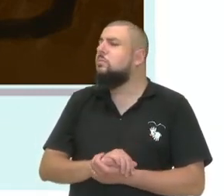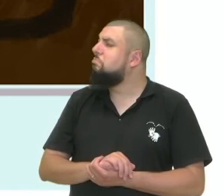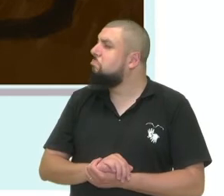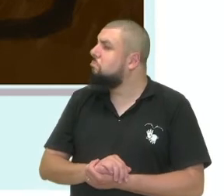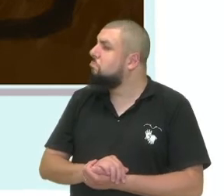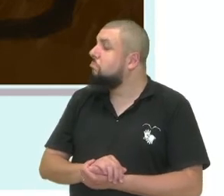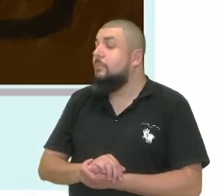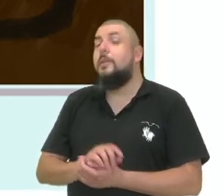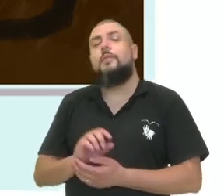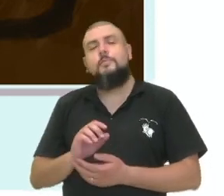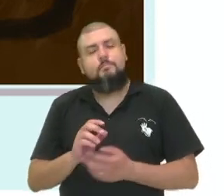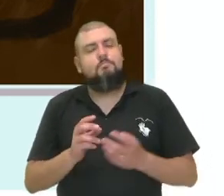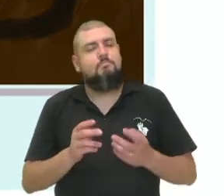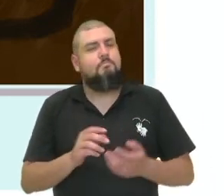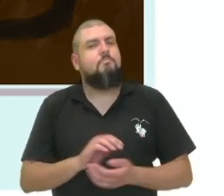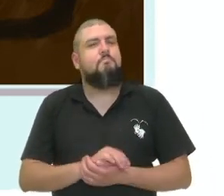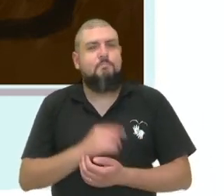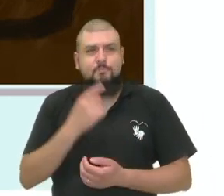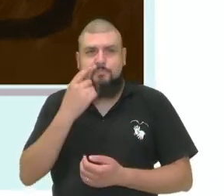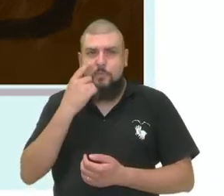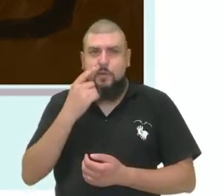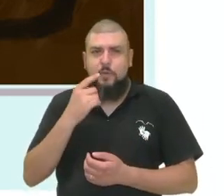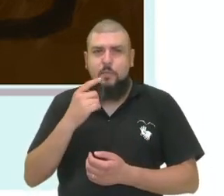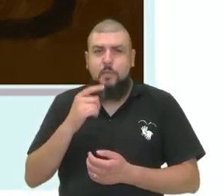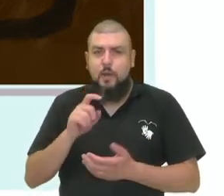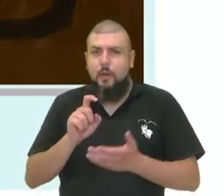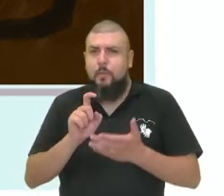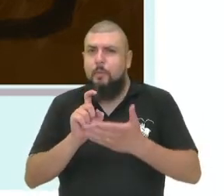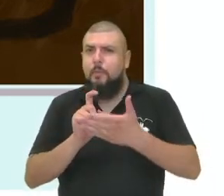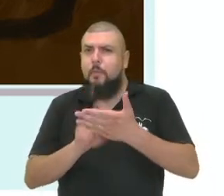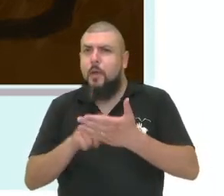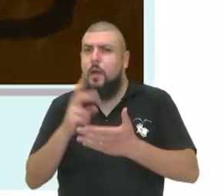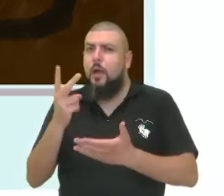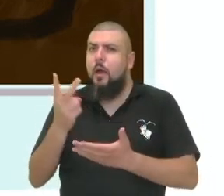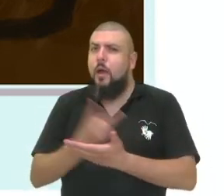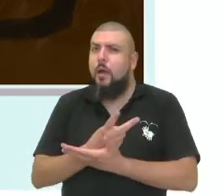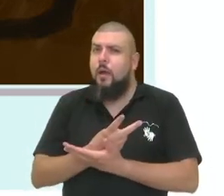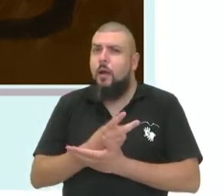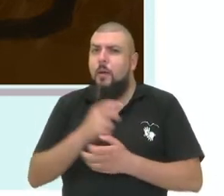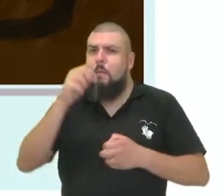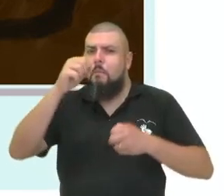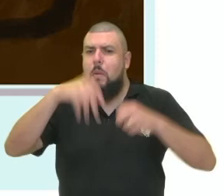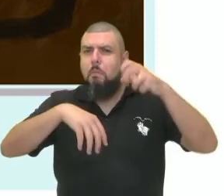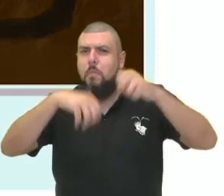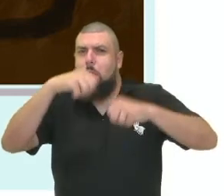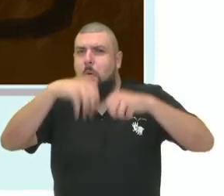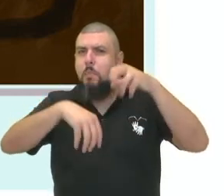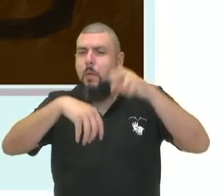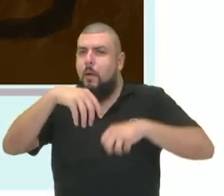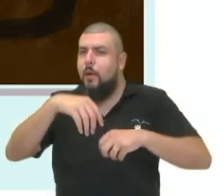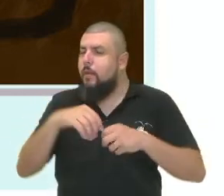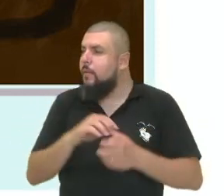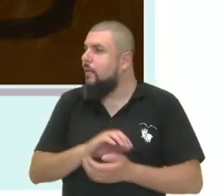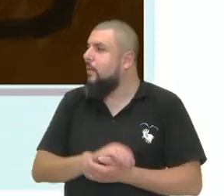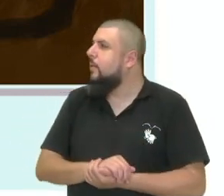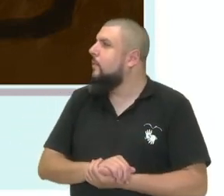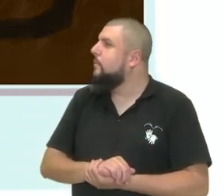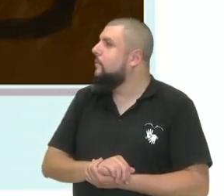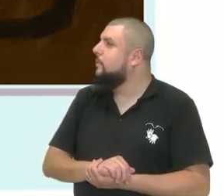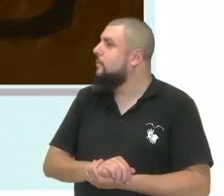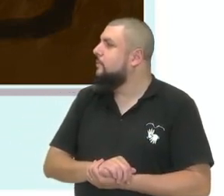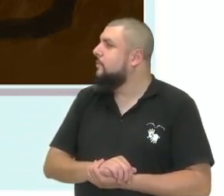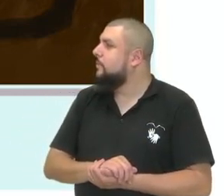tá vendo que acontece cliquei errado vai descendo mais pecinha tá vendo a Eu quero um consegue tiver só que quer vai